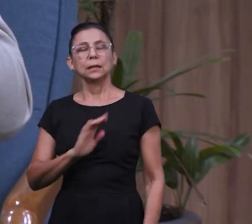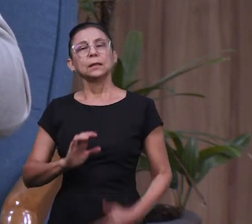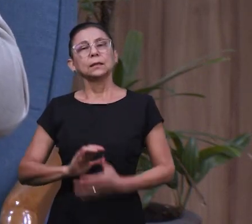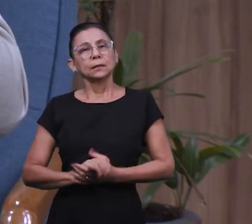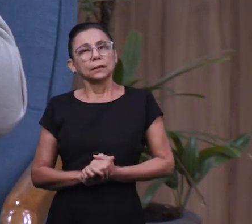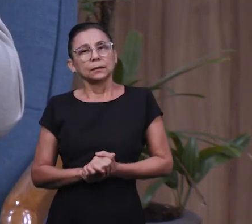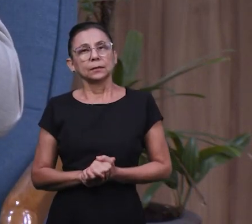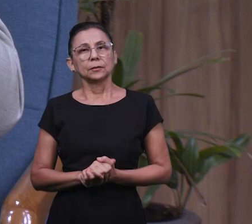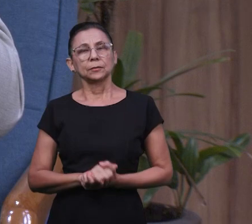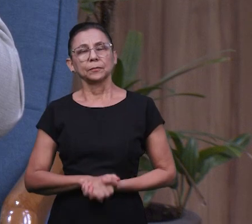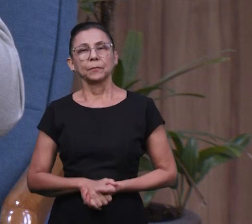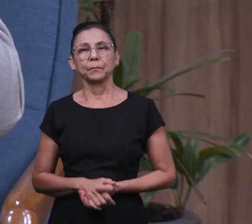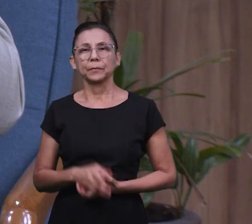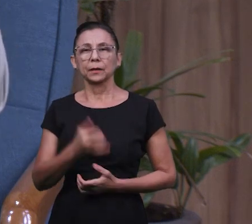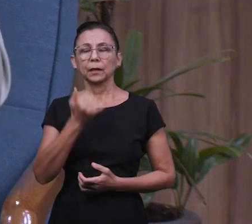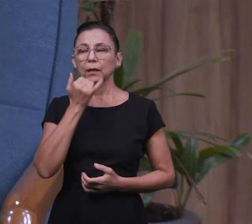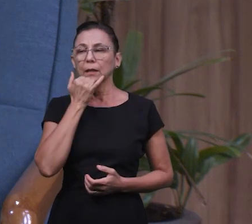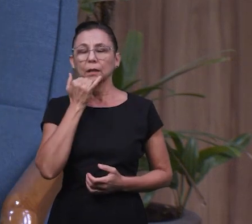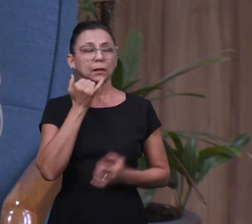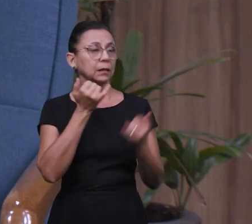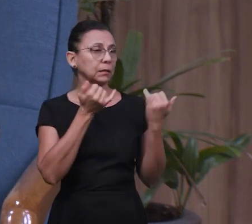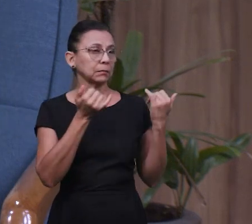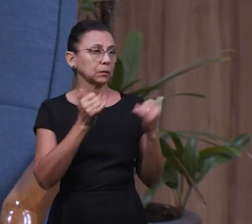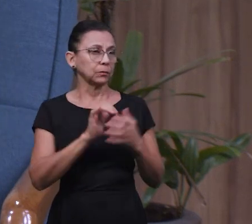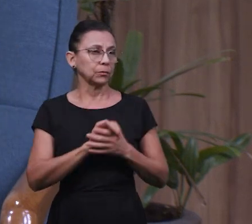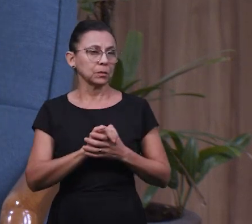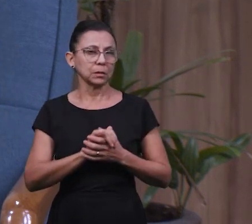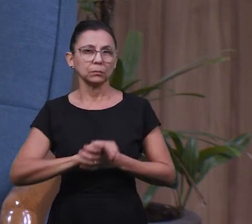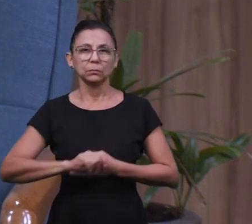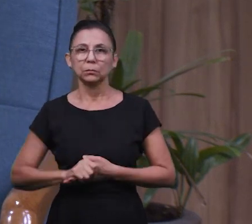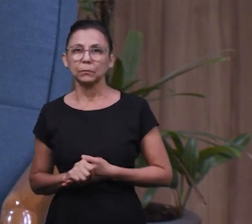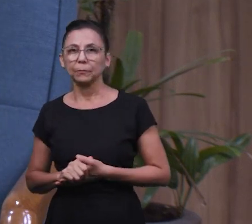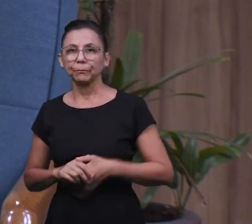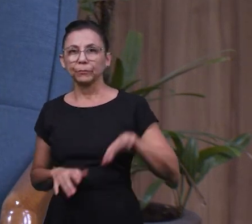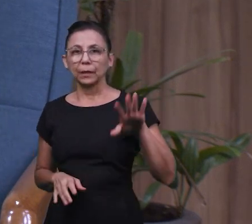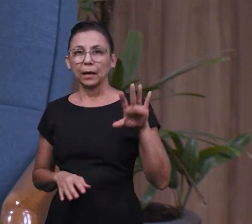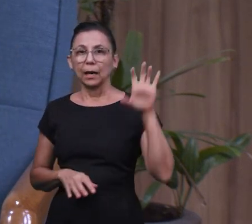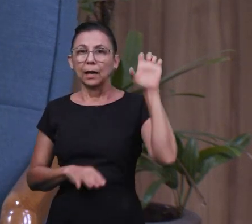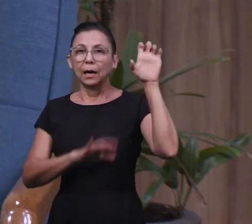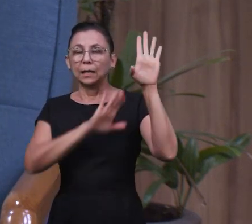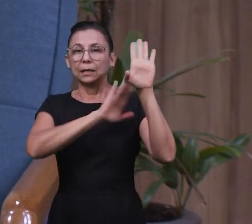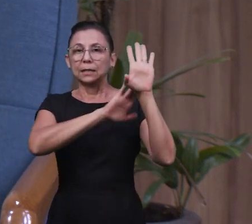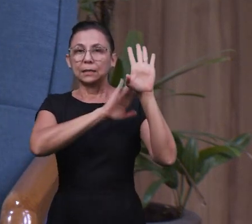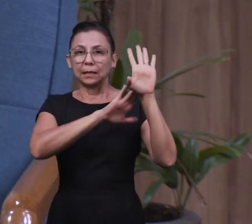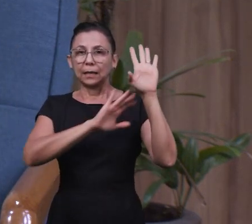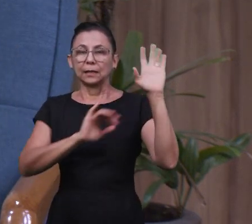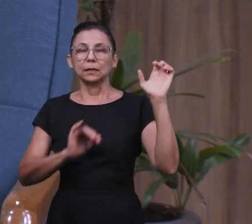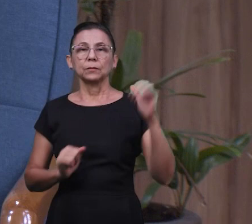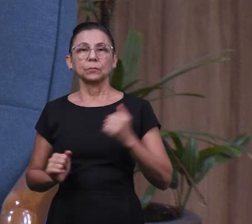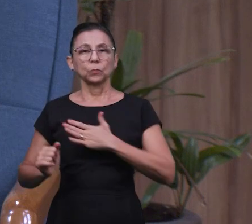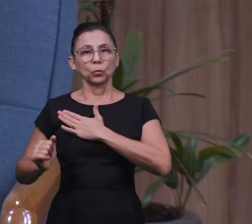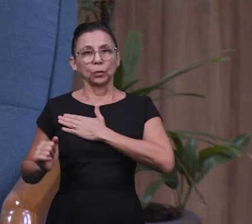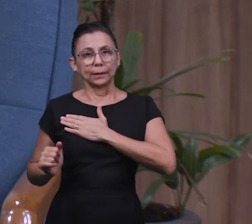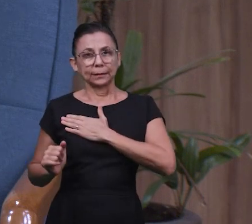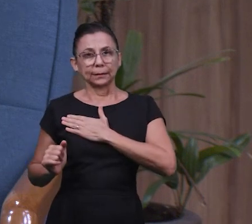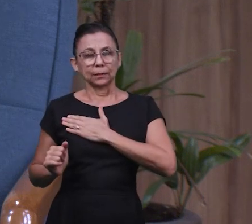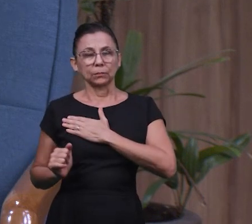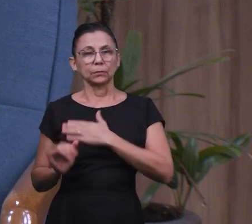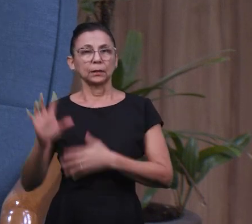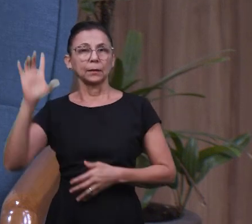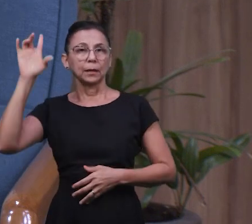envolve a esquerda que vem do coração. A esquerda que vem do coração e a destra que é aquilo que envolve o trabalho,